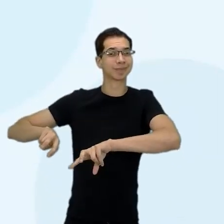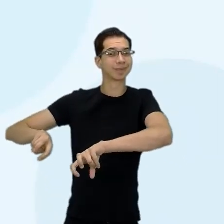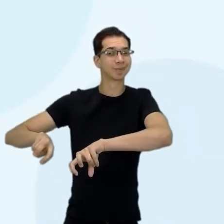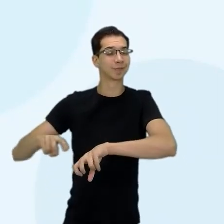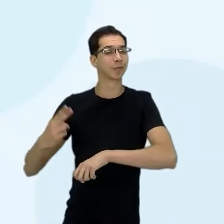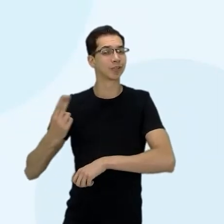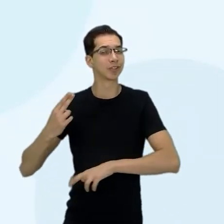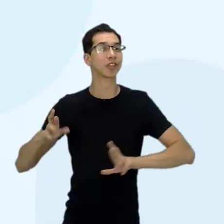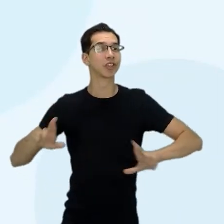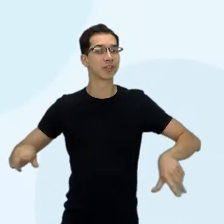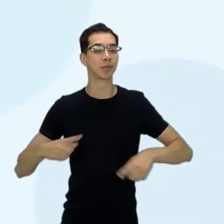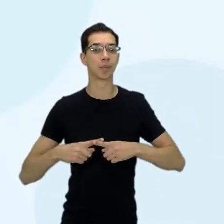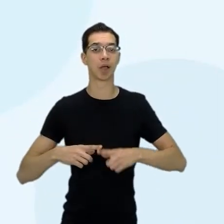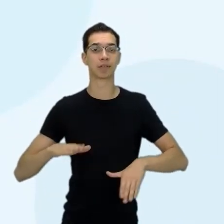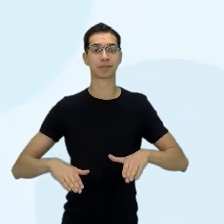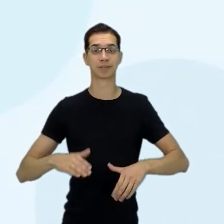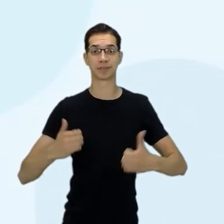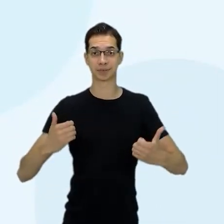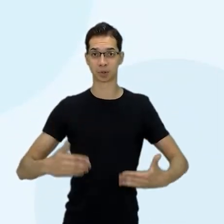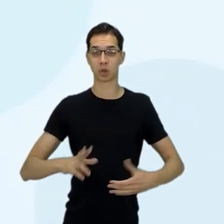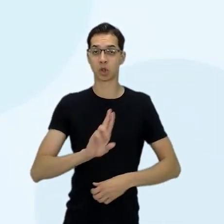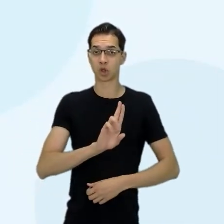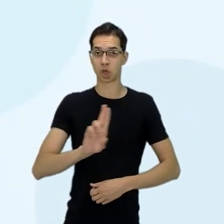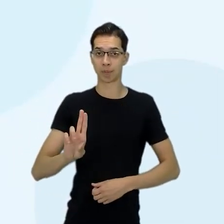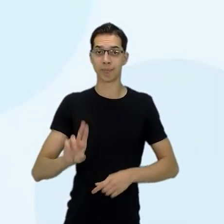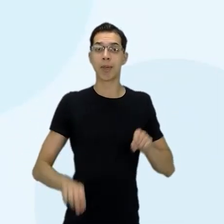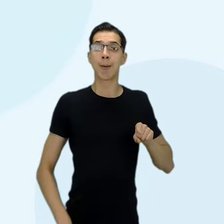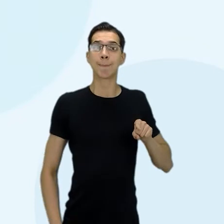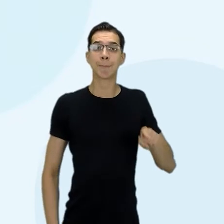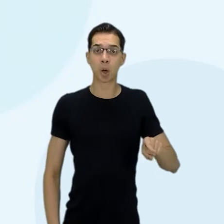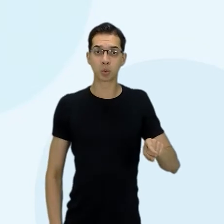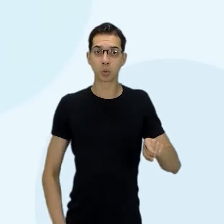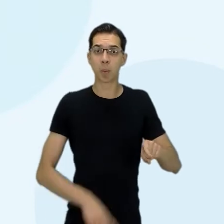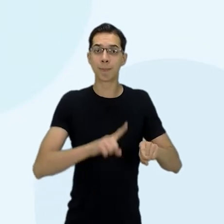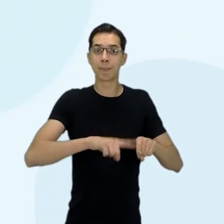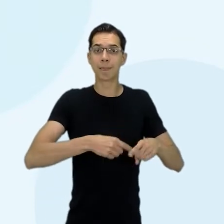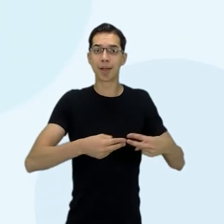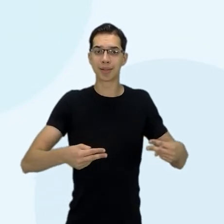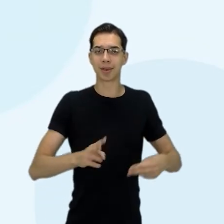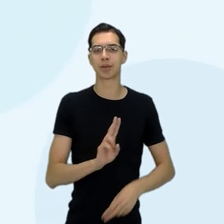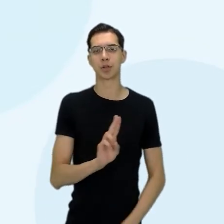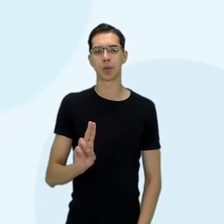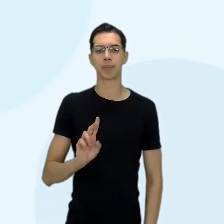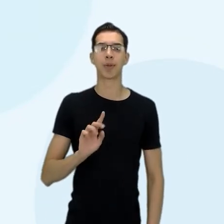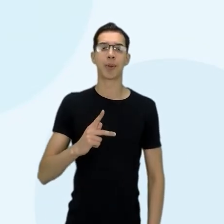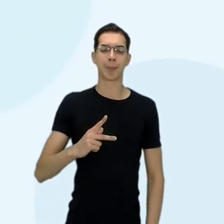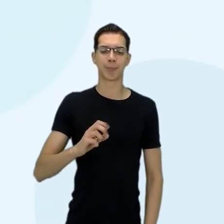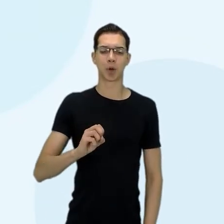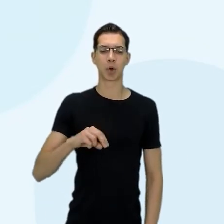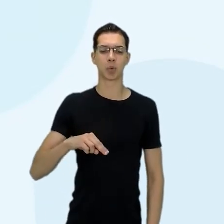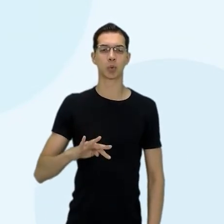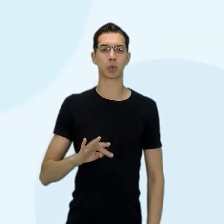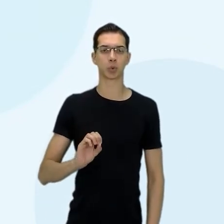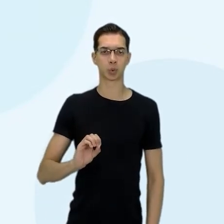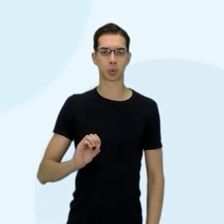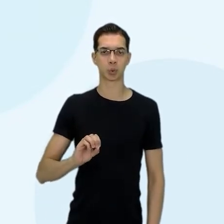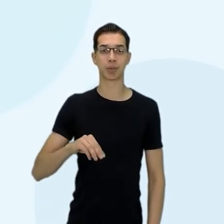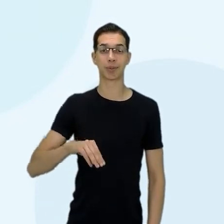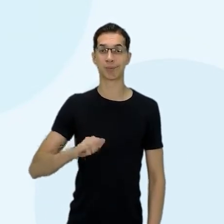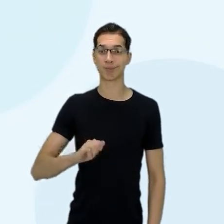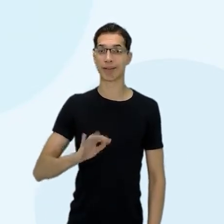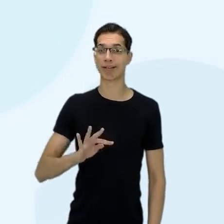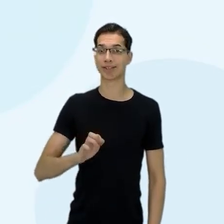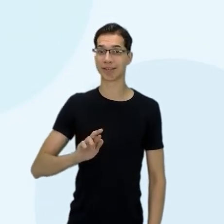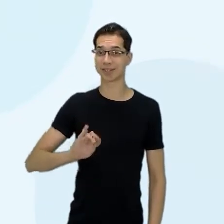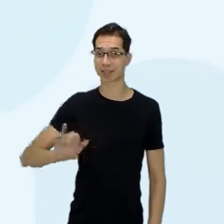chama uma coisa de ponto material, e muitas vezes eu faço isso para facilitar o estudo. E falando